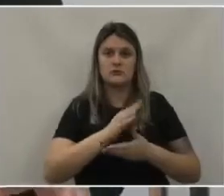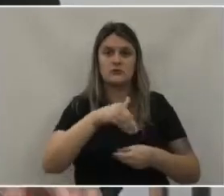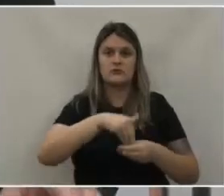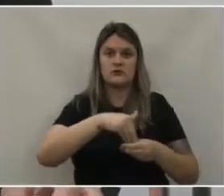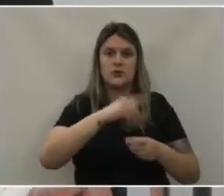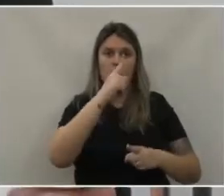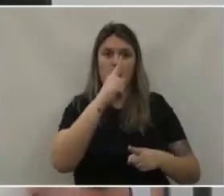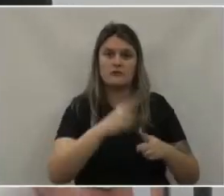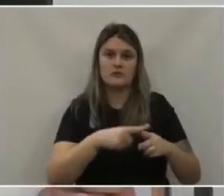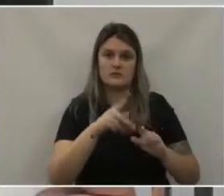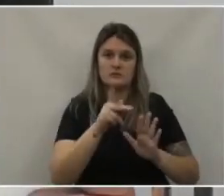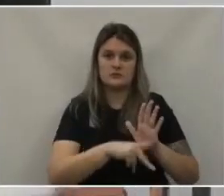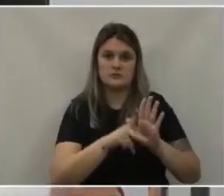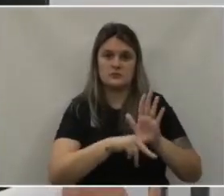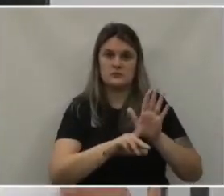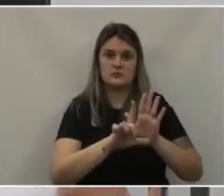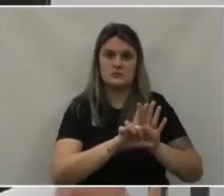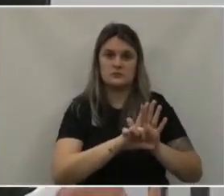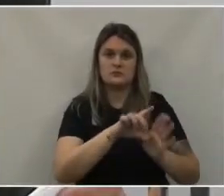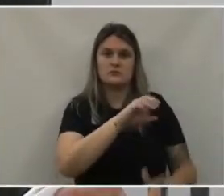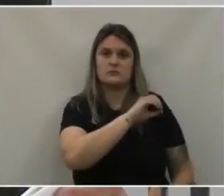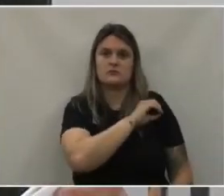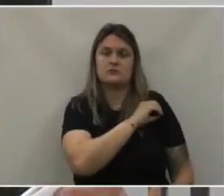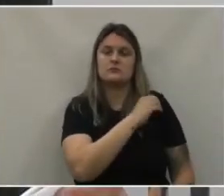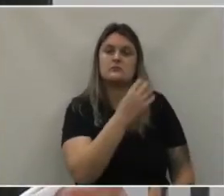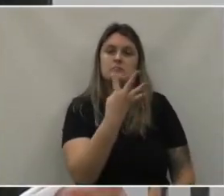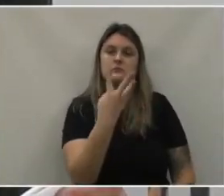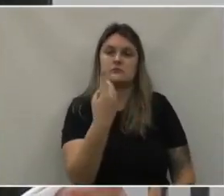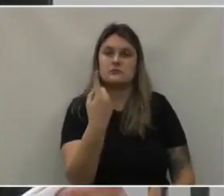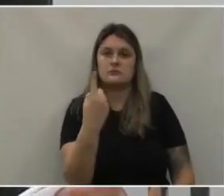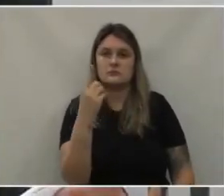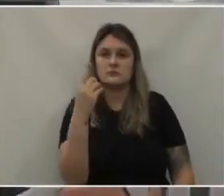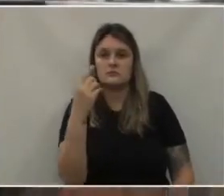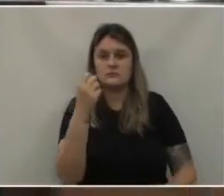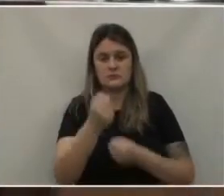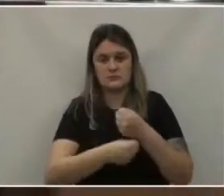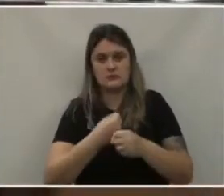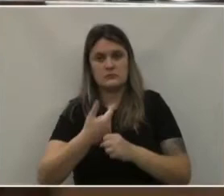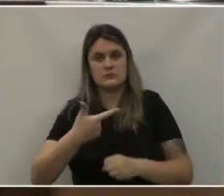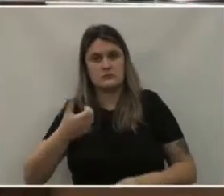votação única, projeto de lei ordinária número 41/2019.